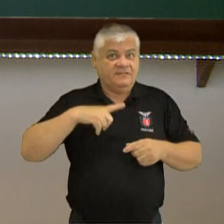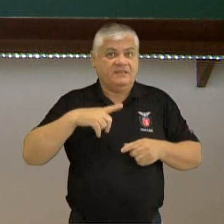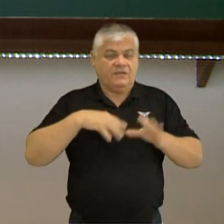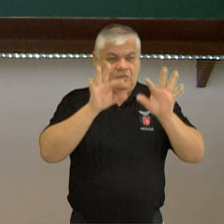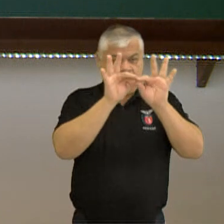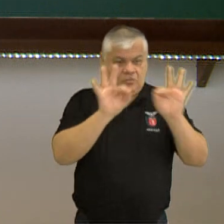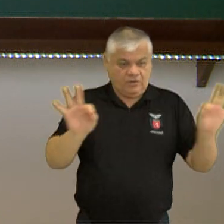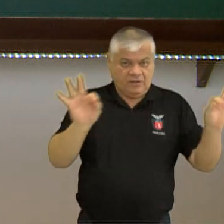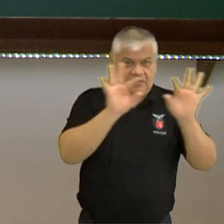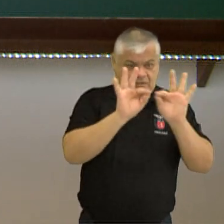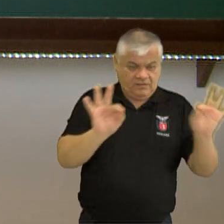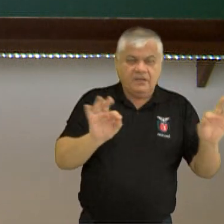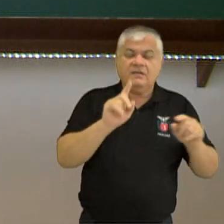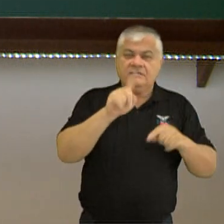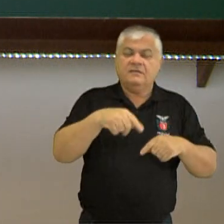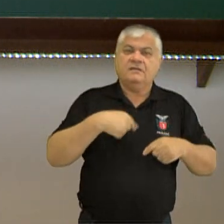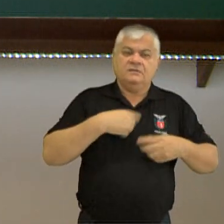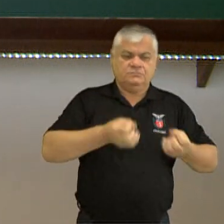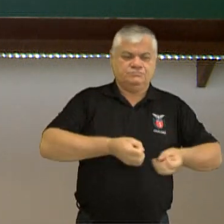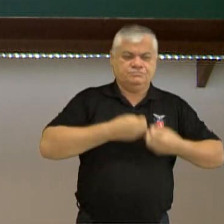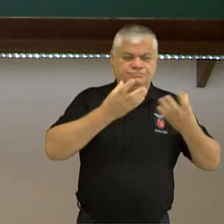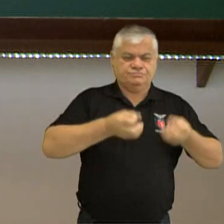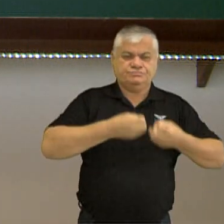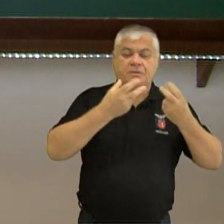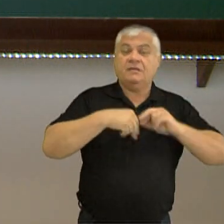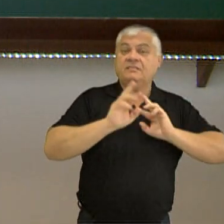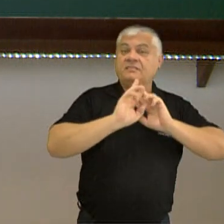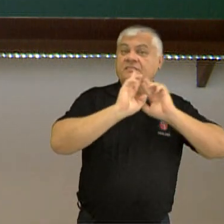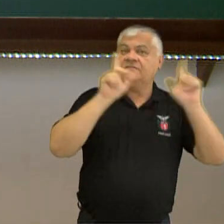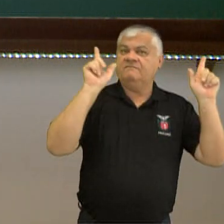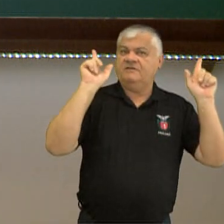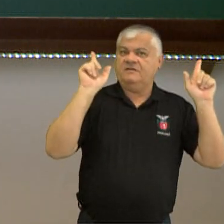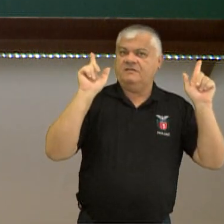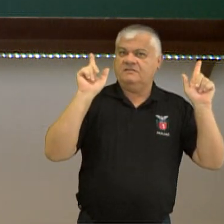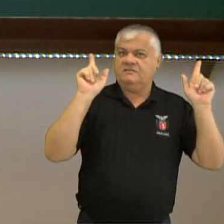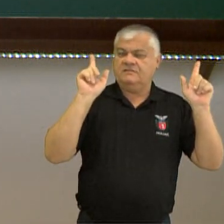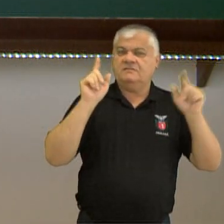subordinadas que expressam diferentes